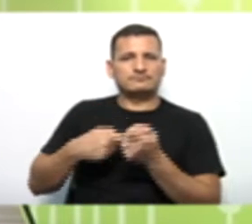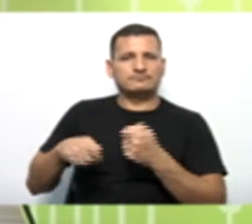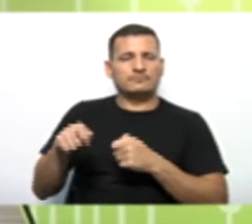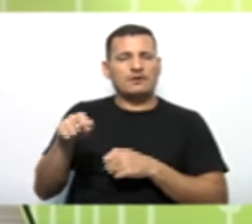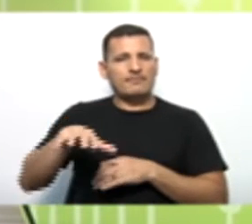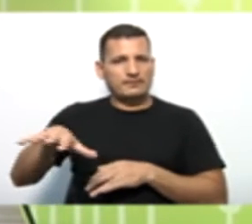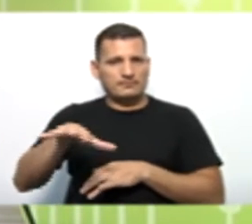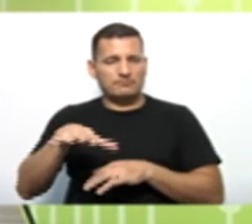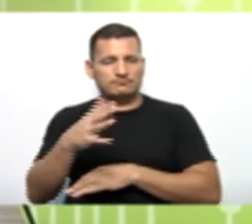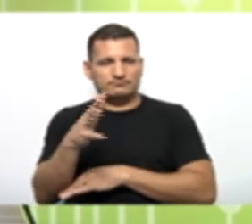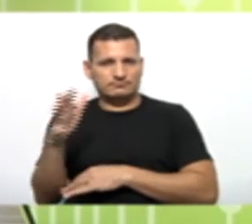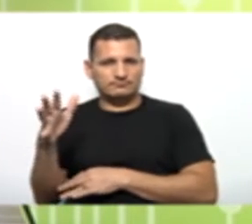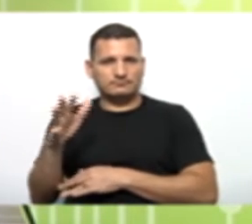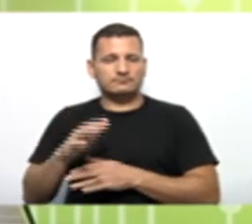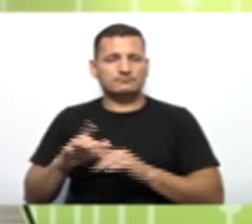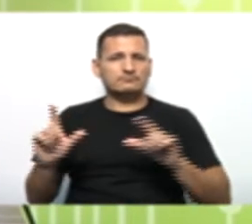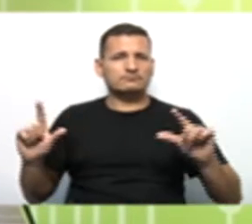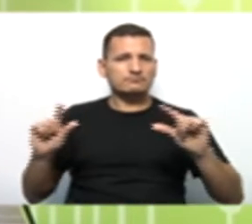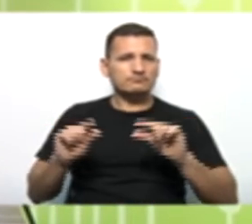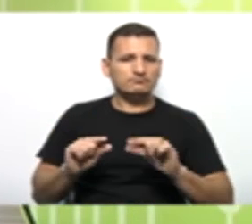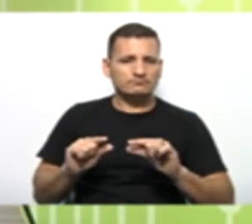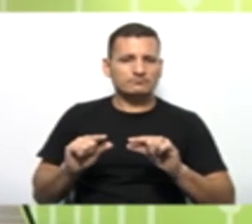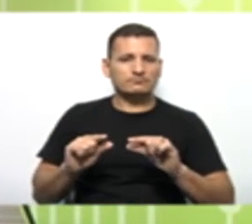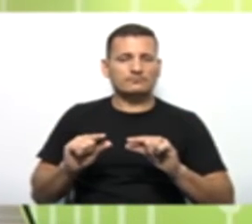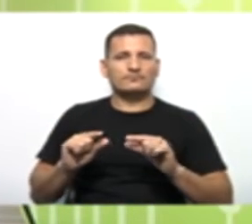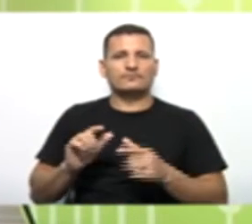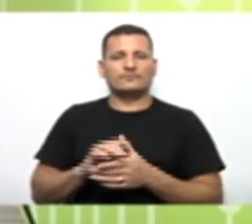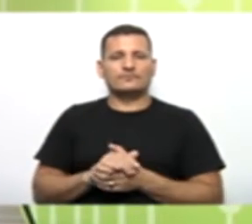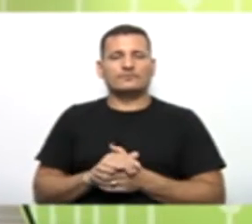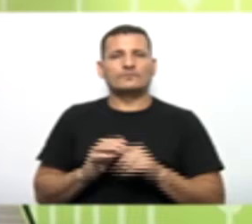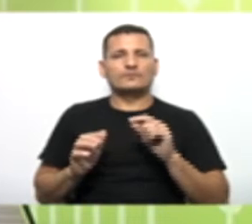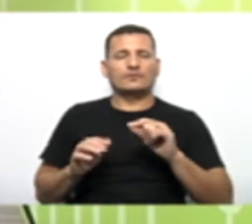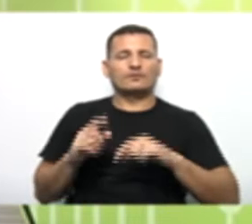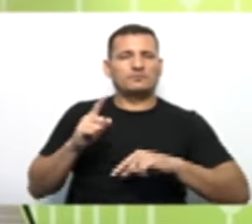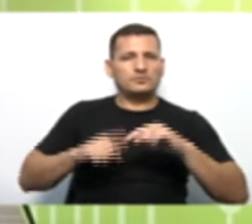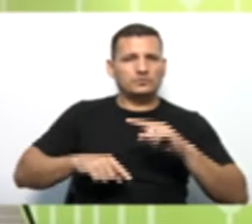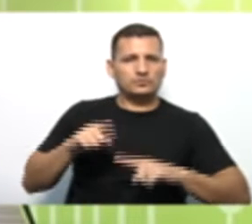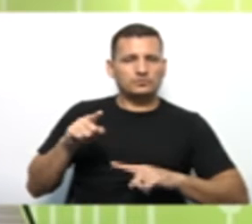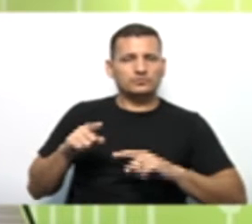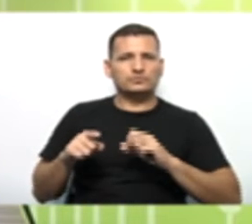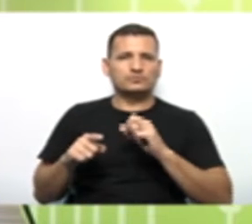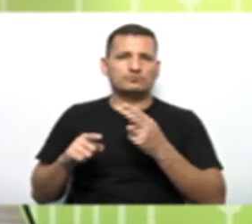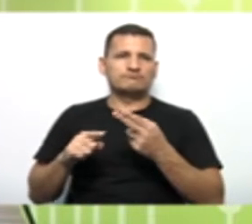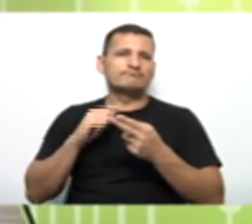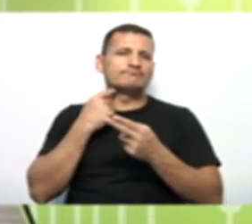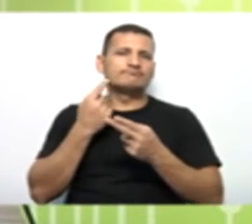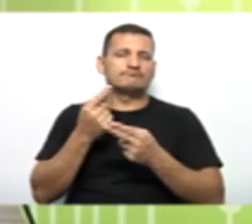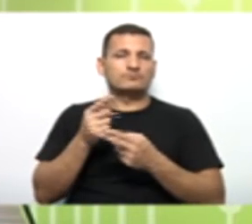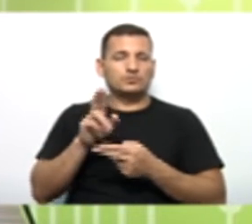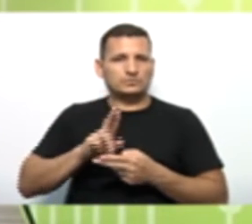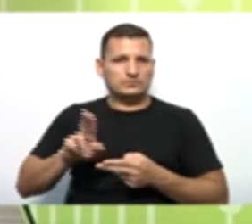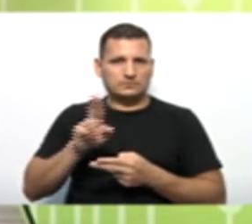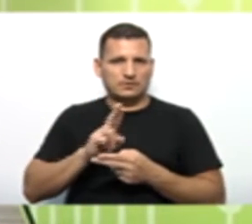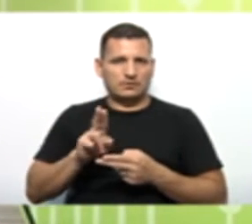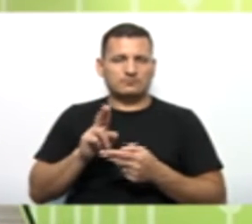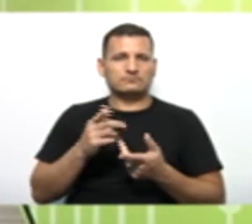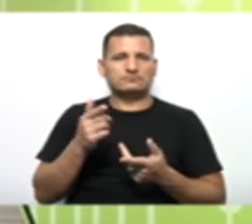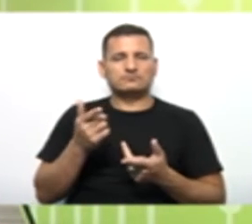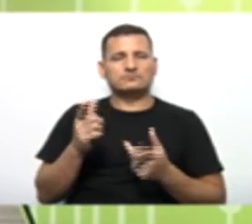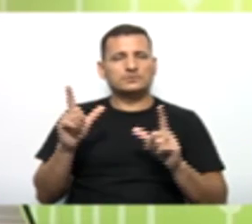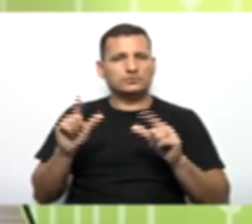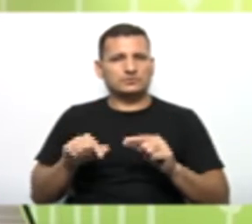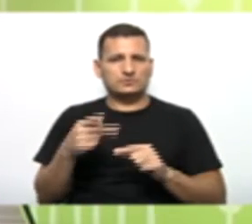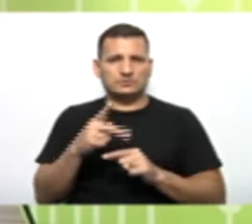seja diminuindo a quantidade de produtos, de insumos que elas vão utilizar para produzir e assim reduzindo